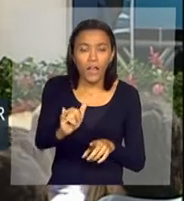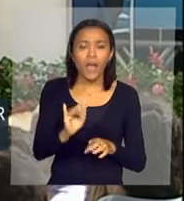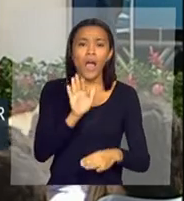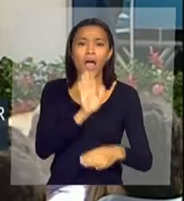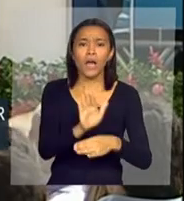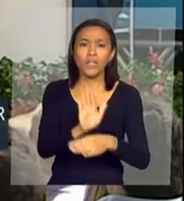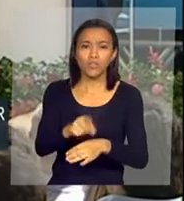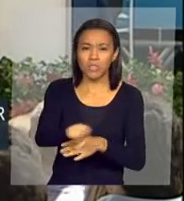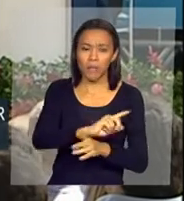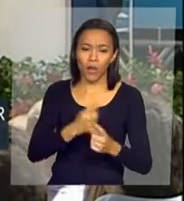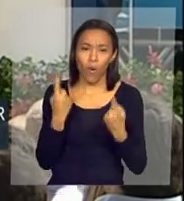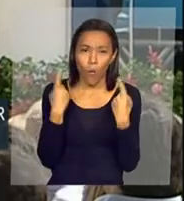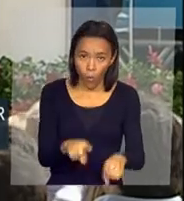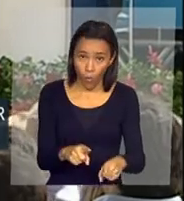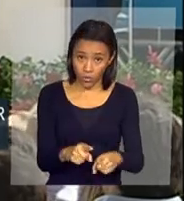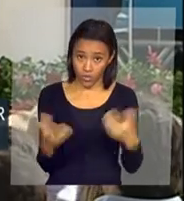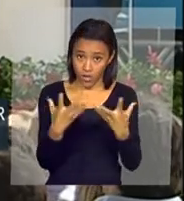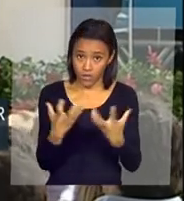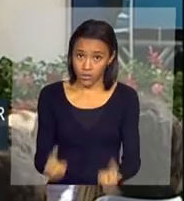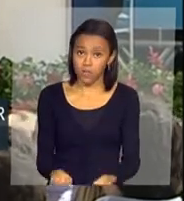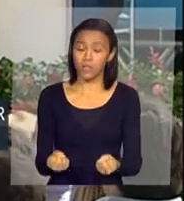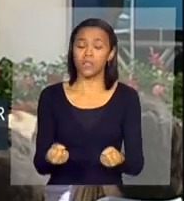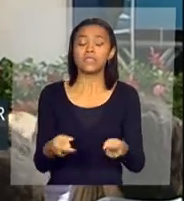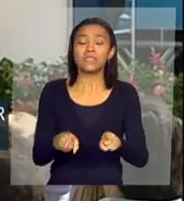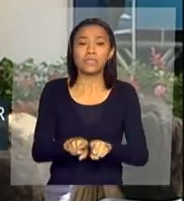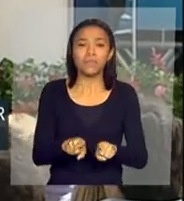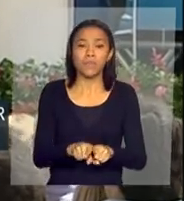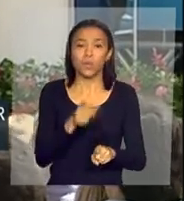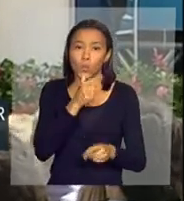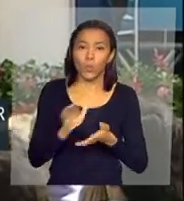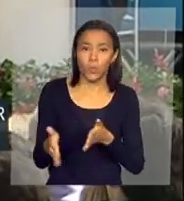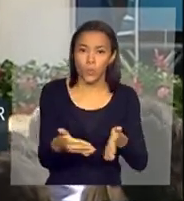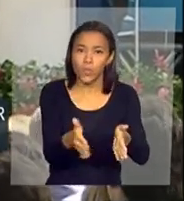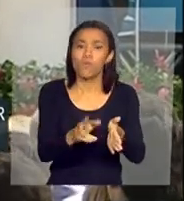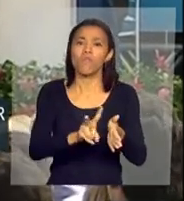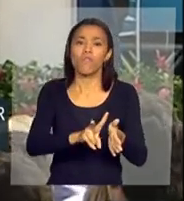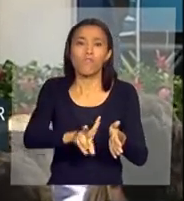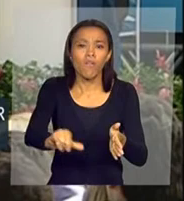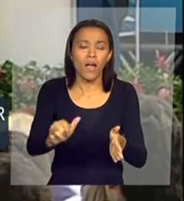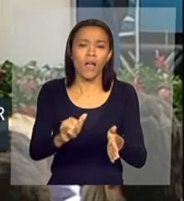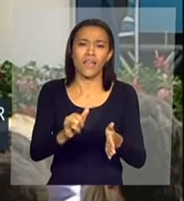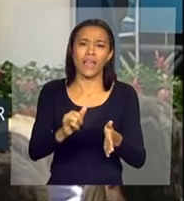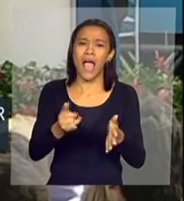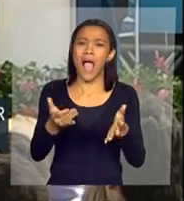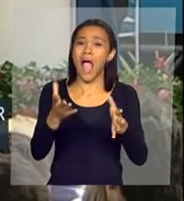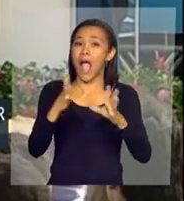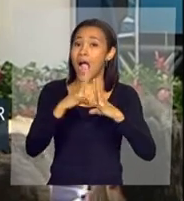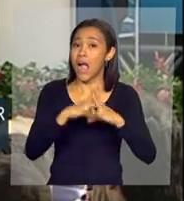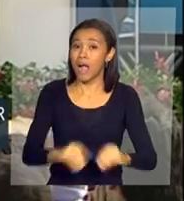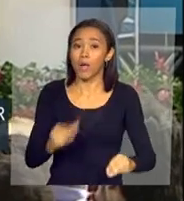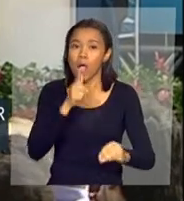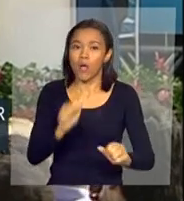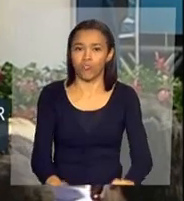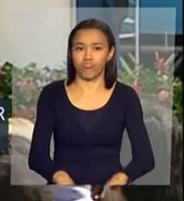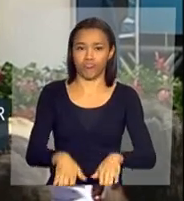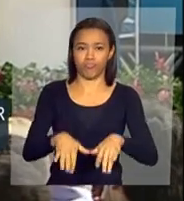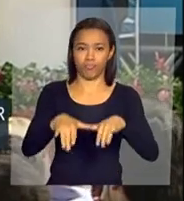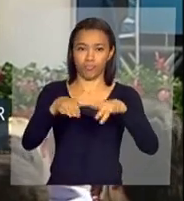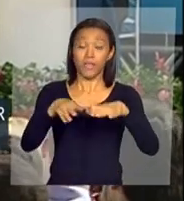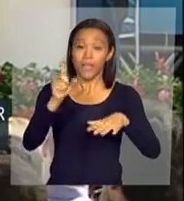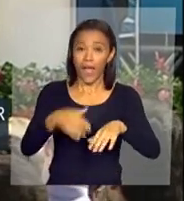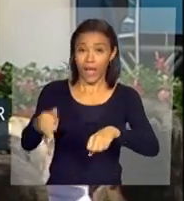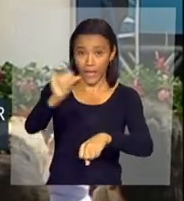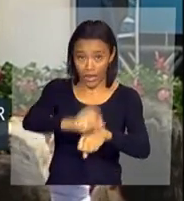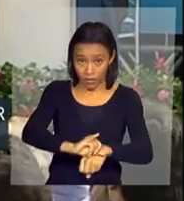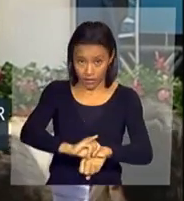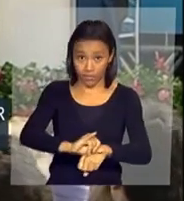para combater a seca, ele vai efetivamente acabar com as enchentes em Teresina, capital do estado,